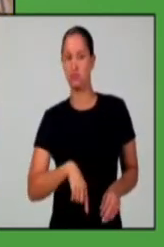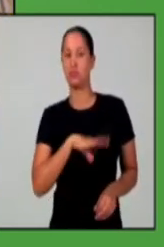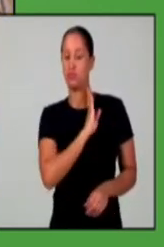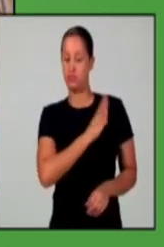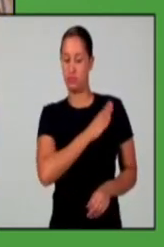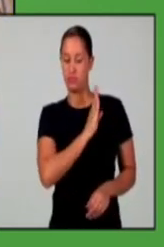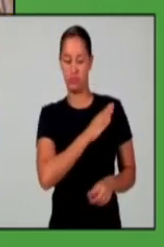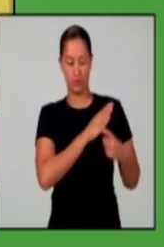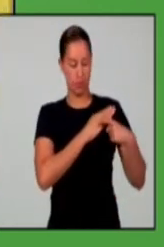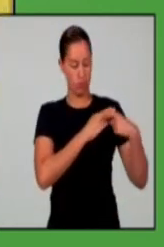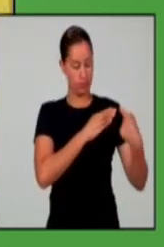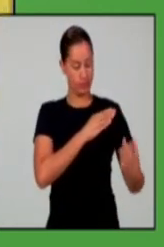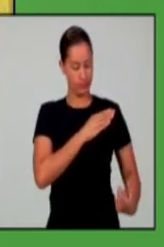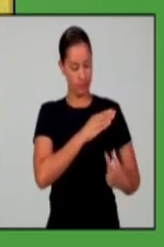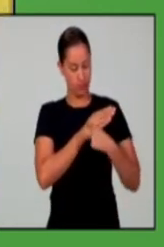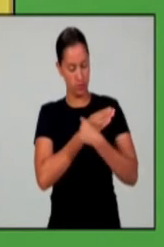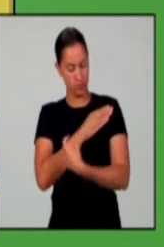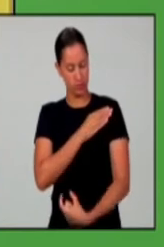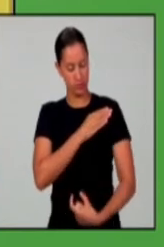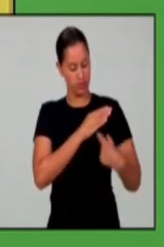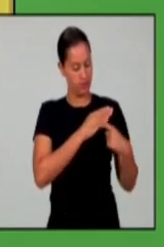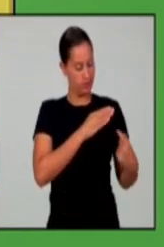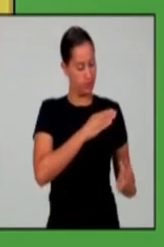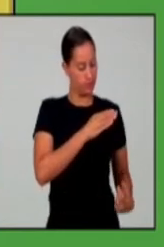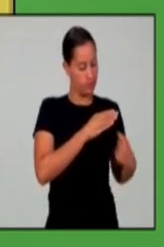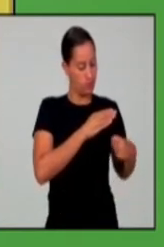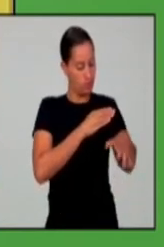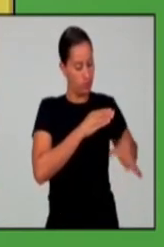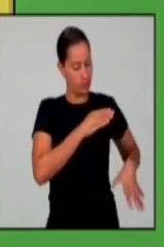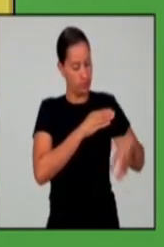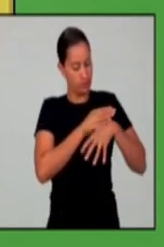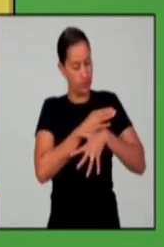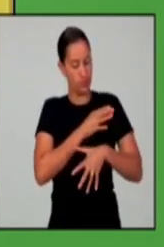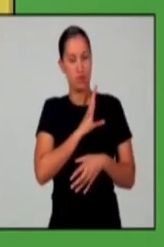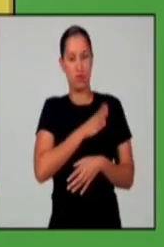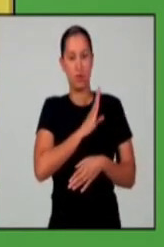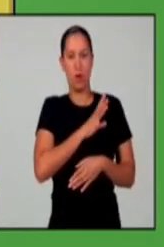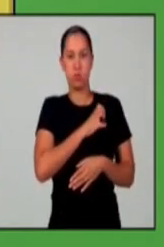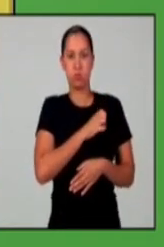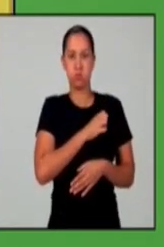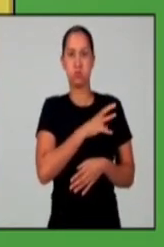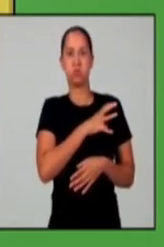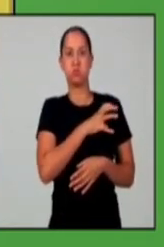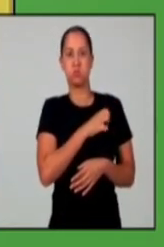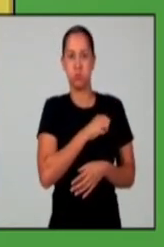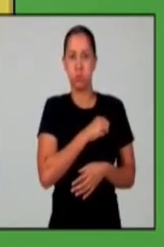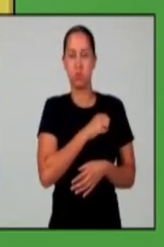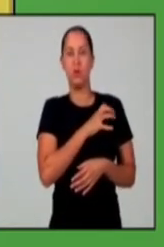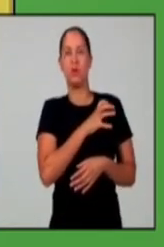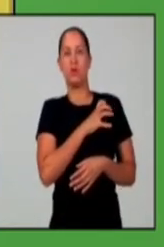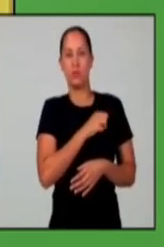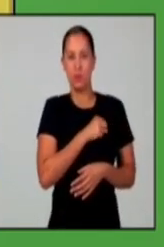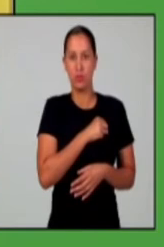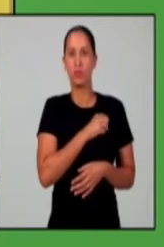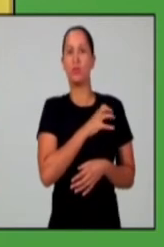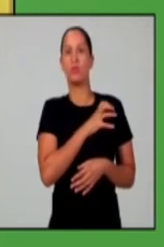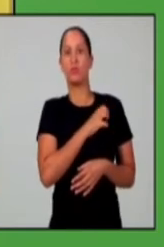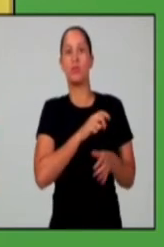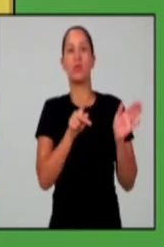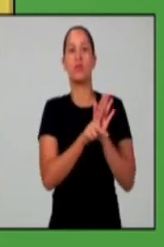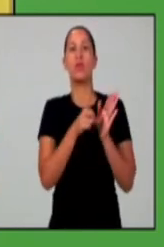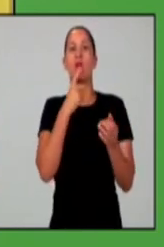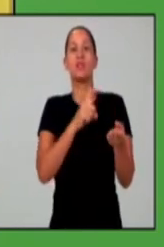e vários tubos chamados de vasos sanguíneos. O coração funciona como uma bomba. Ele é o principal responsável pela